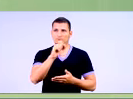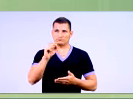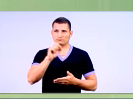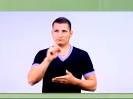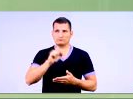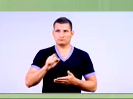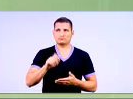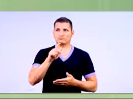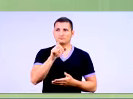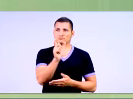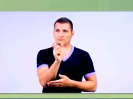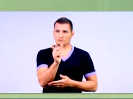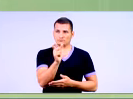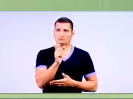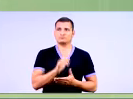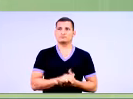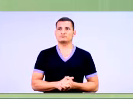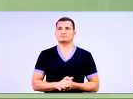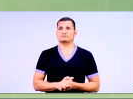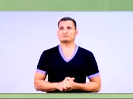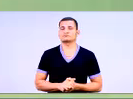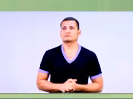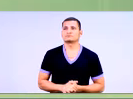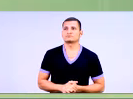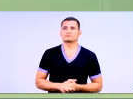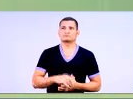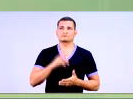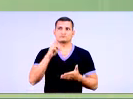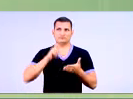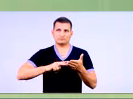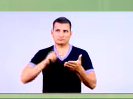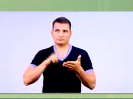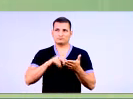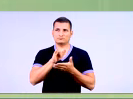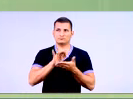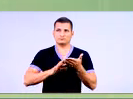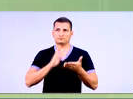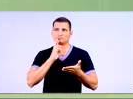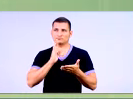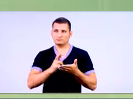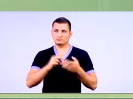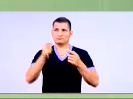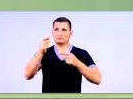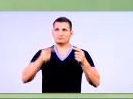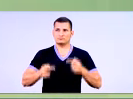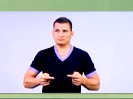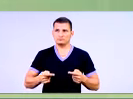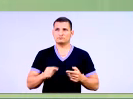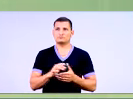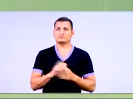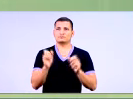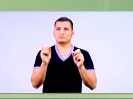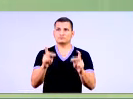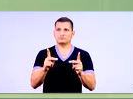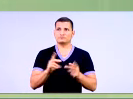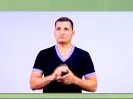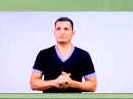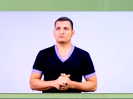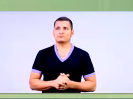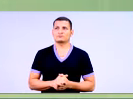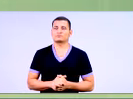palavras. O enunciado diz: leia o texto e responda as questões que seguem, tá? Vamos ler o texto e